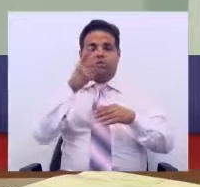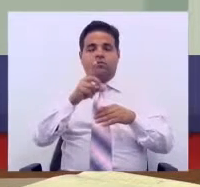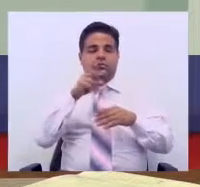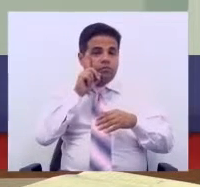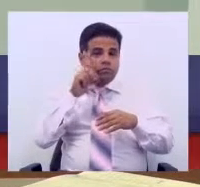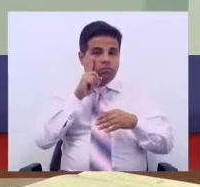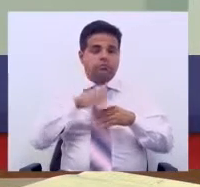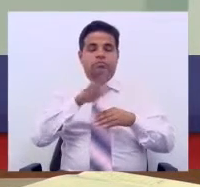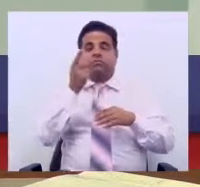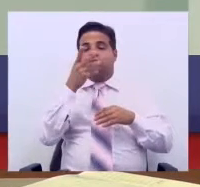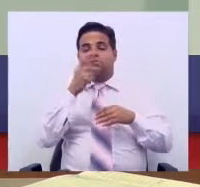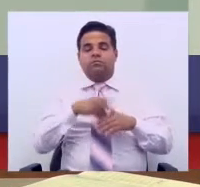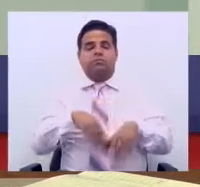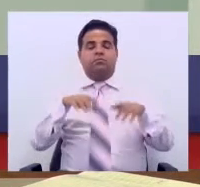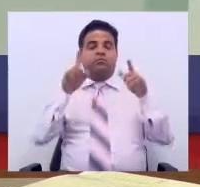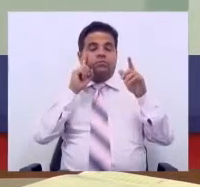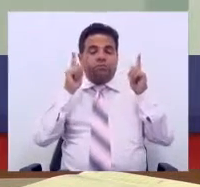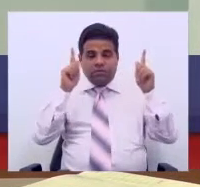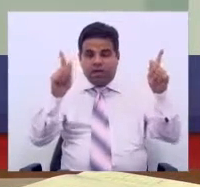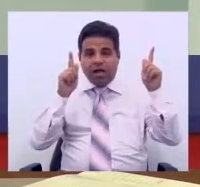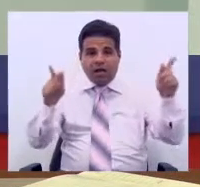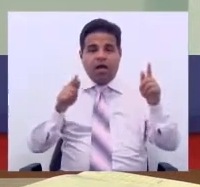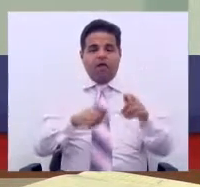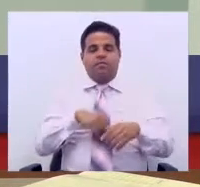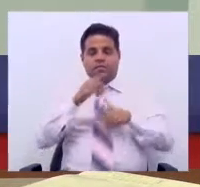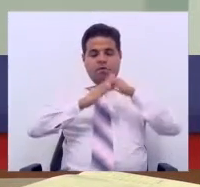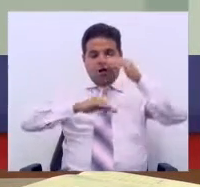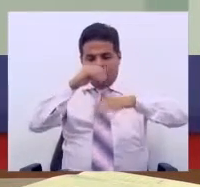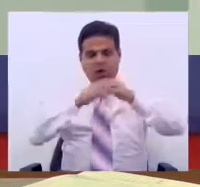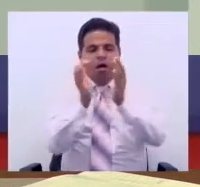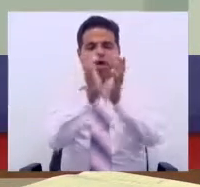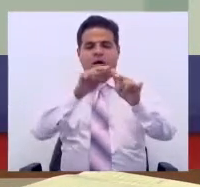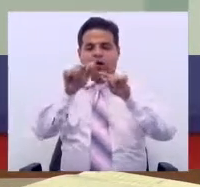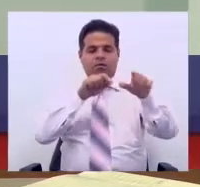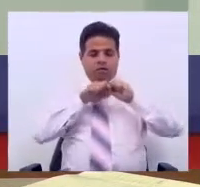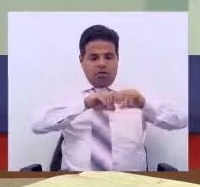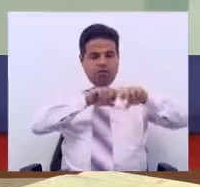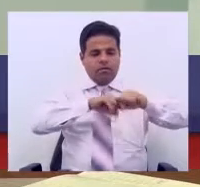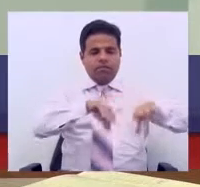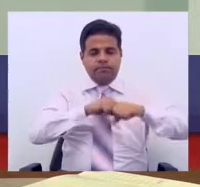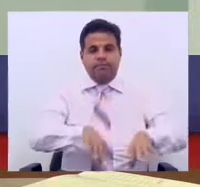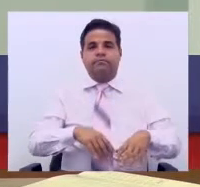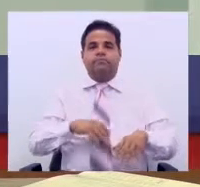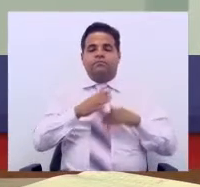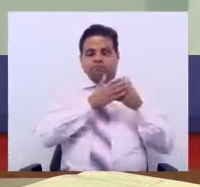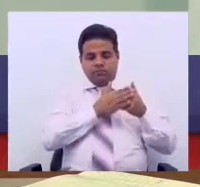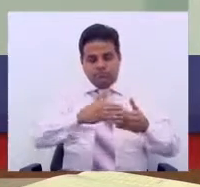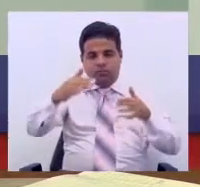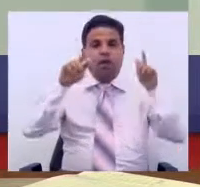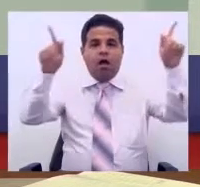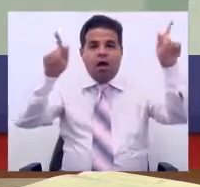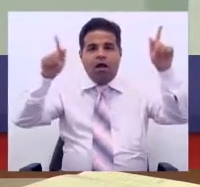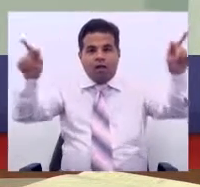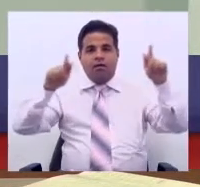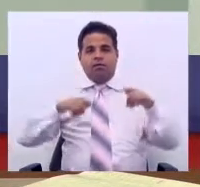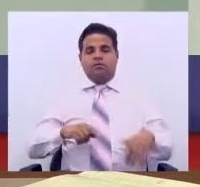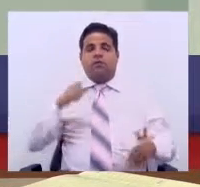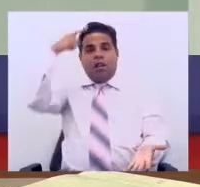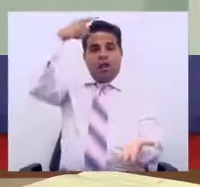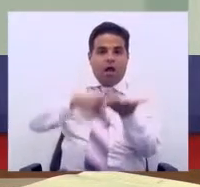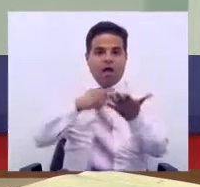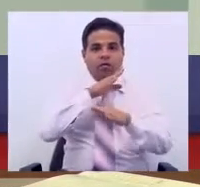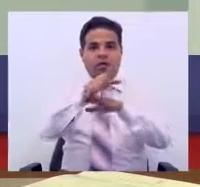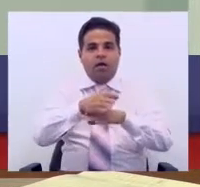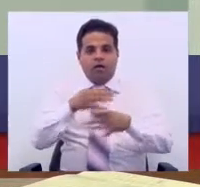12 ou 14 dias de greve dos trabalhadores da educação, dos professores, e onde nesta greve e no acordo